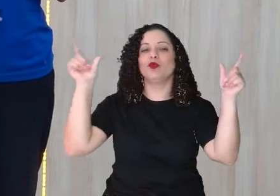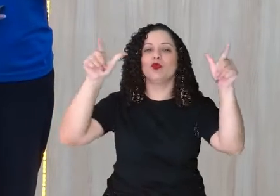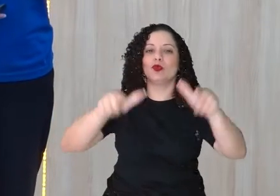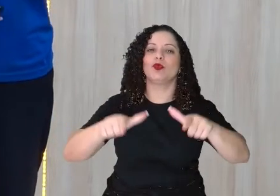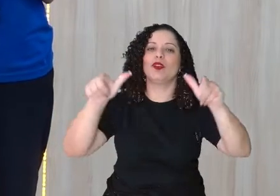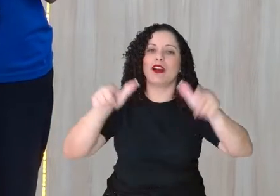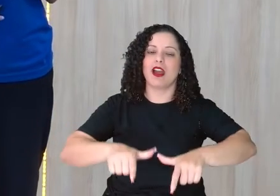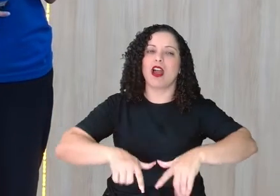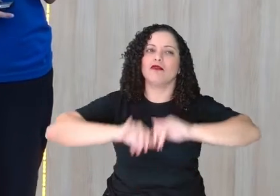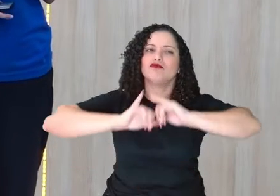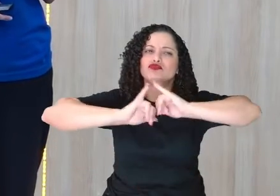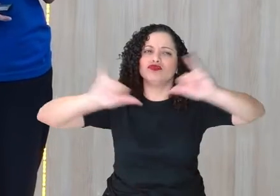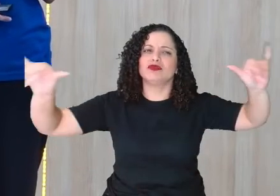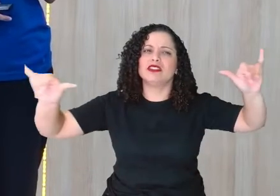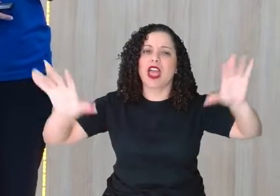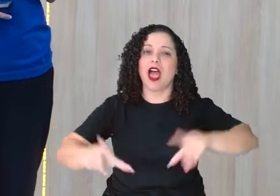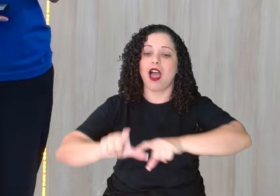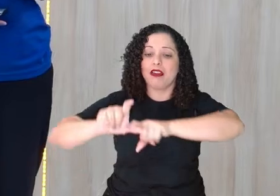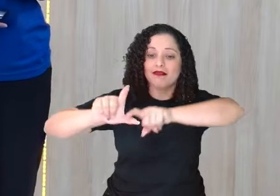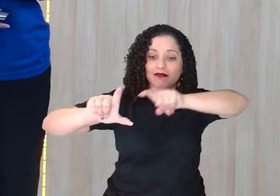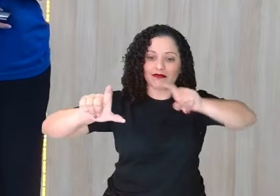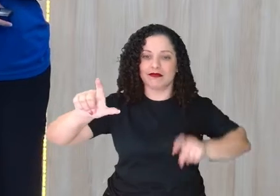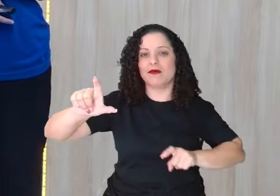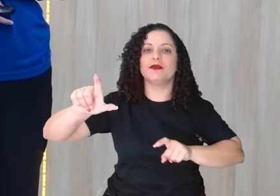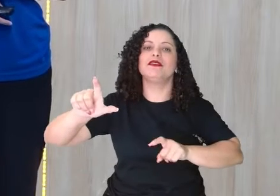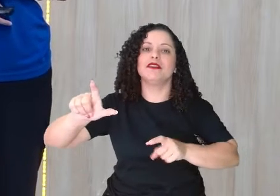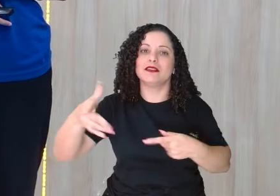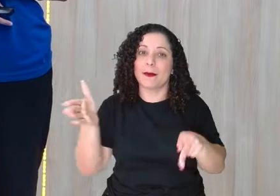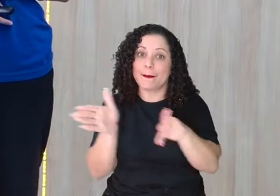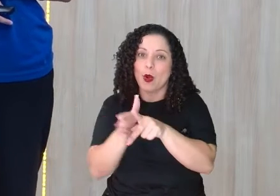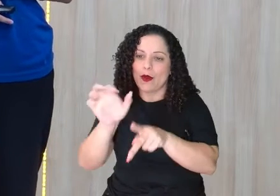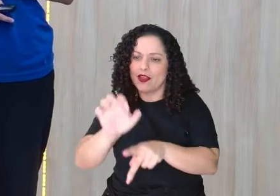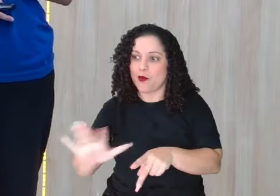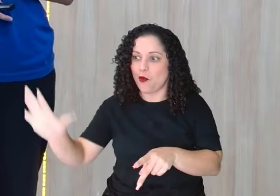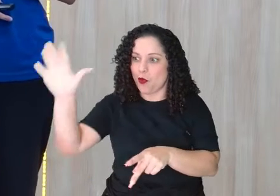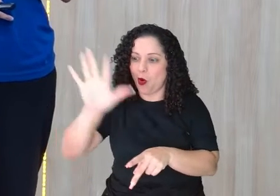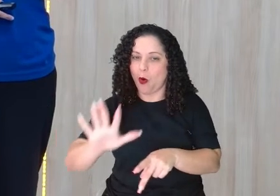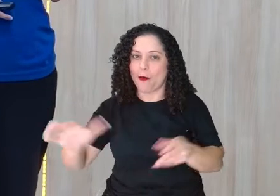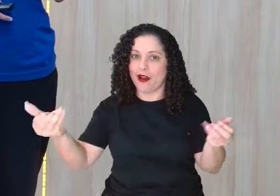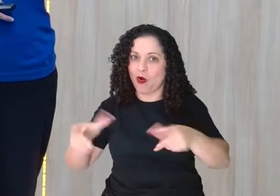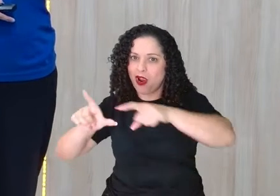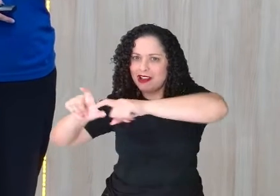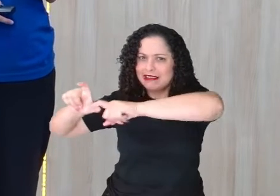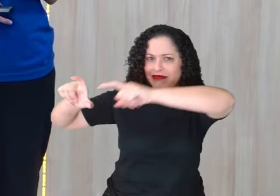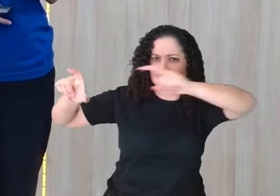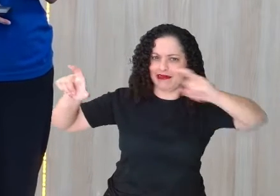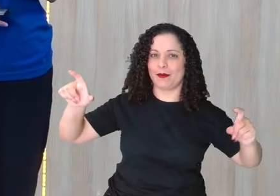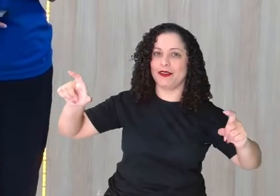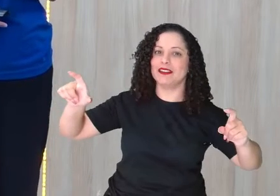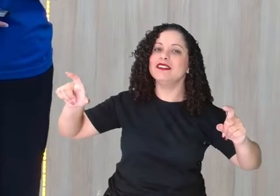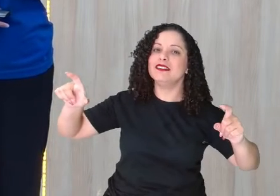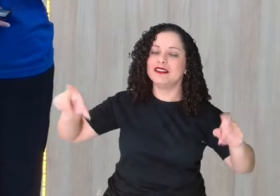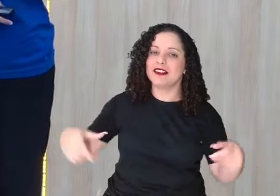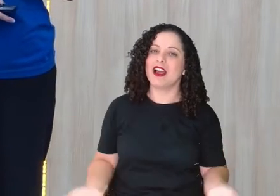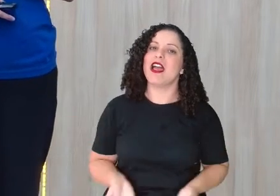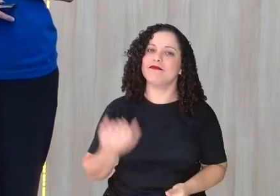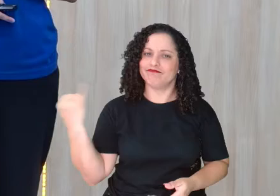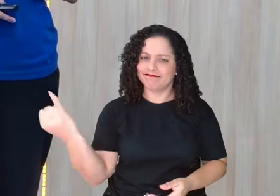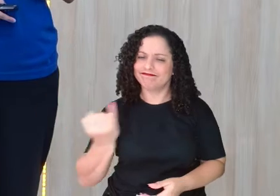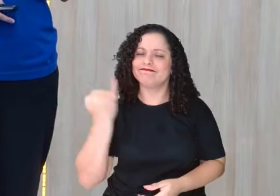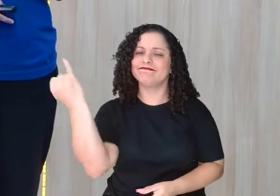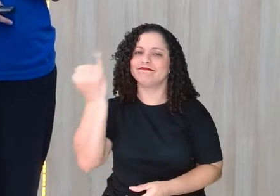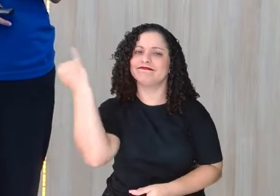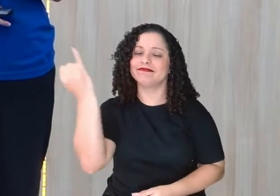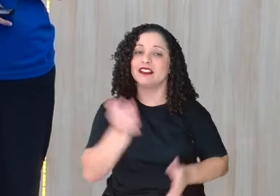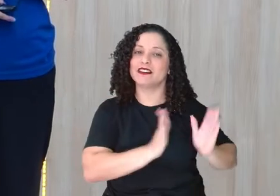a declarar a independência de uma metrópole europeia. Veja, então tem uma relevância muito grande, né, o processo